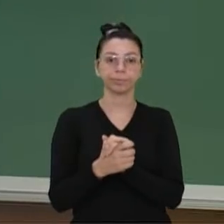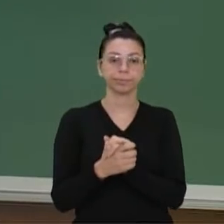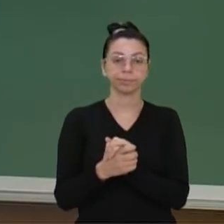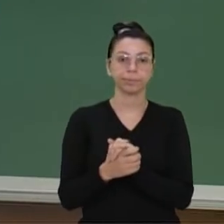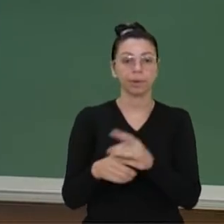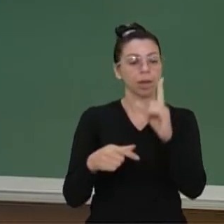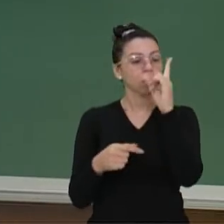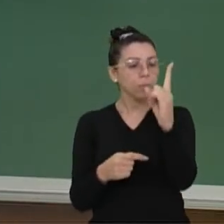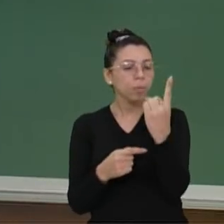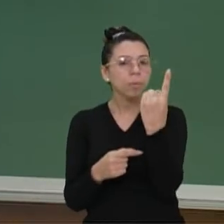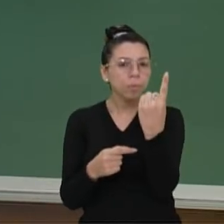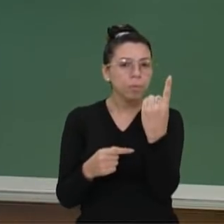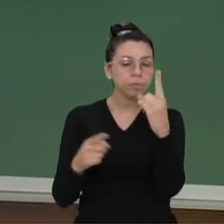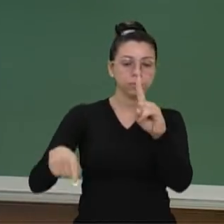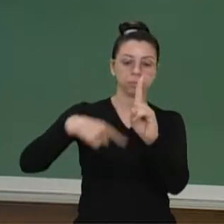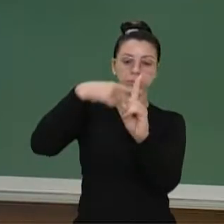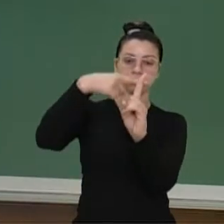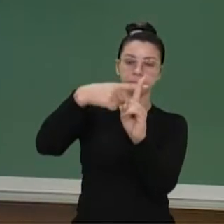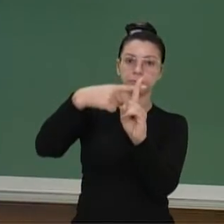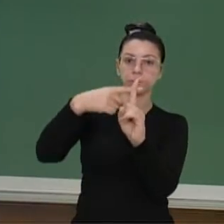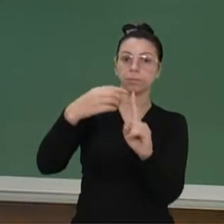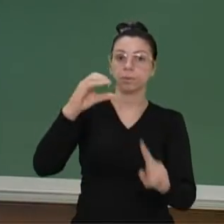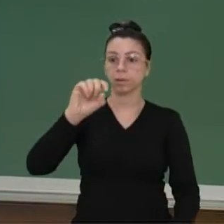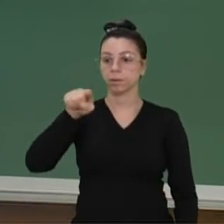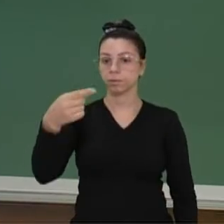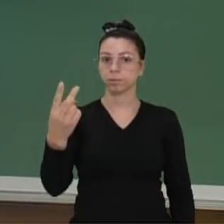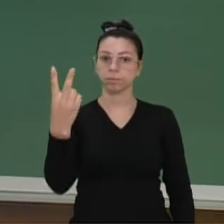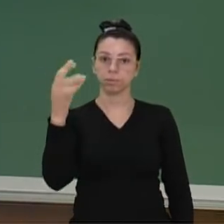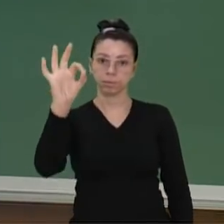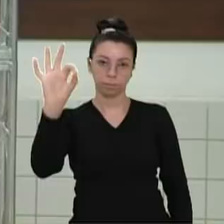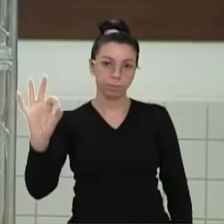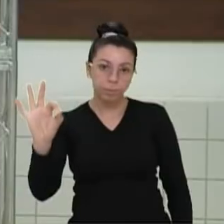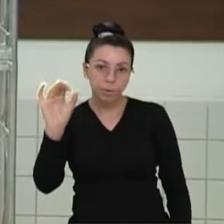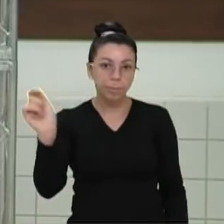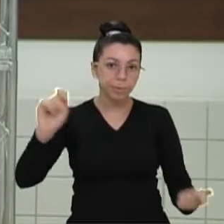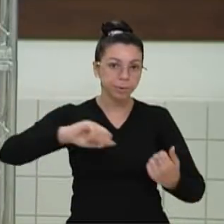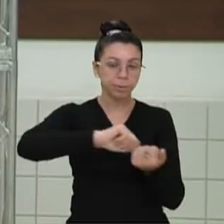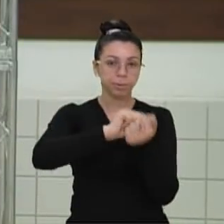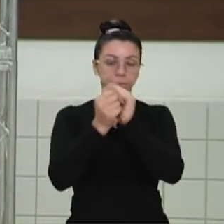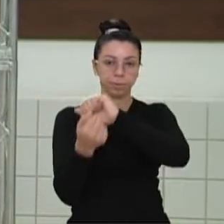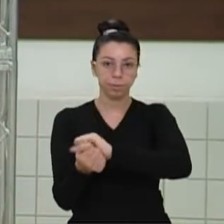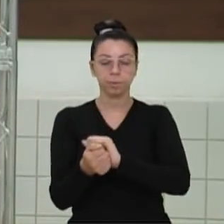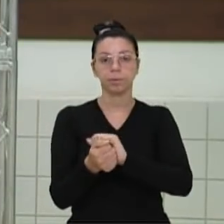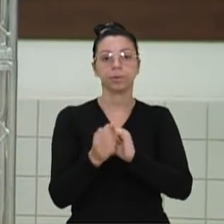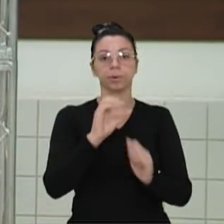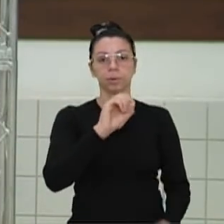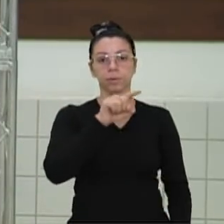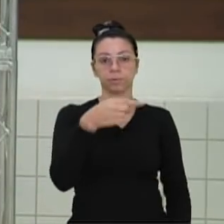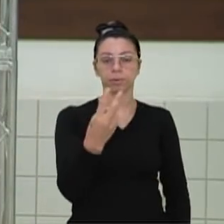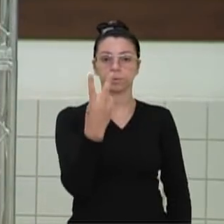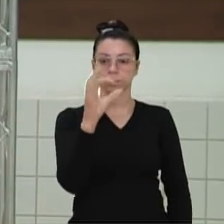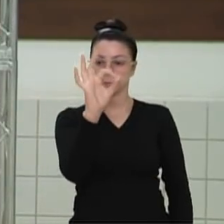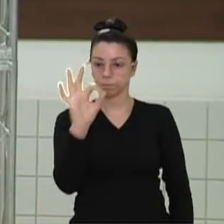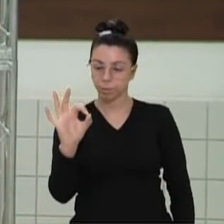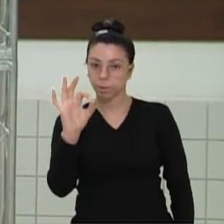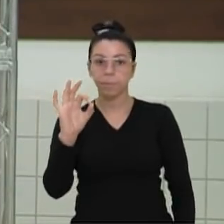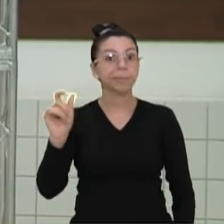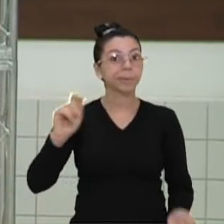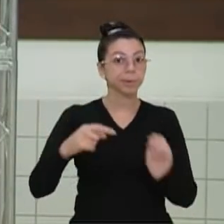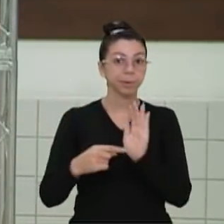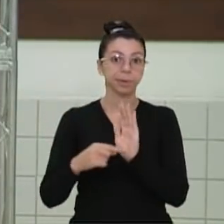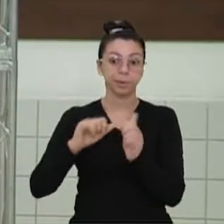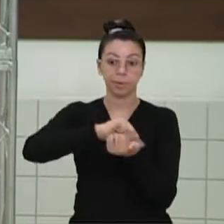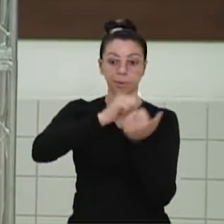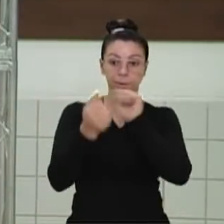Então, esse 1 mais o 0,2%, lembra, eu preciso transformar o 0,2% em representação